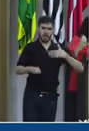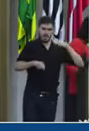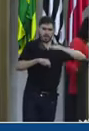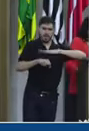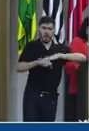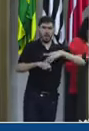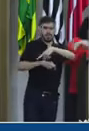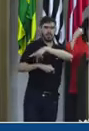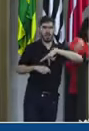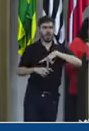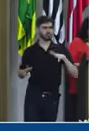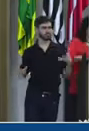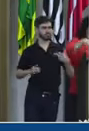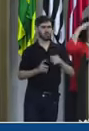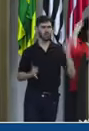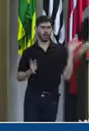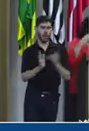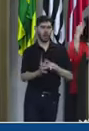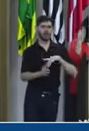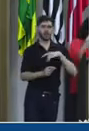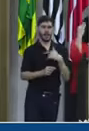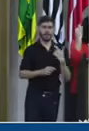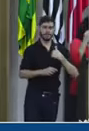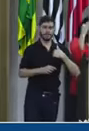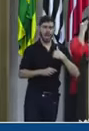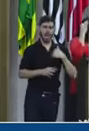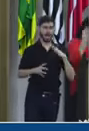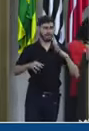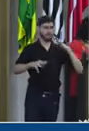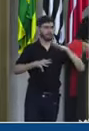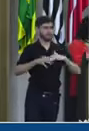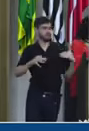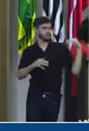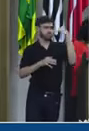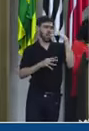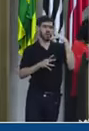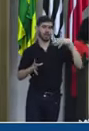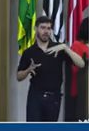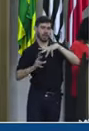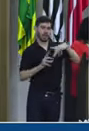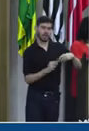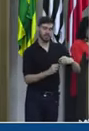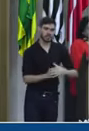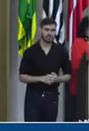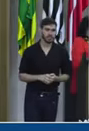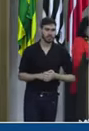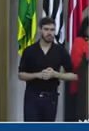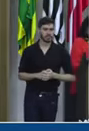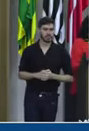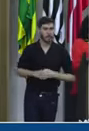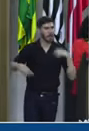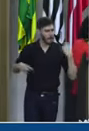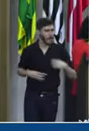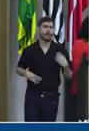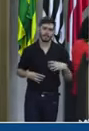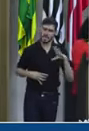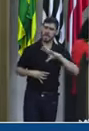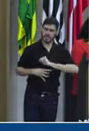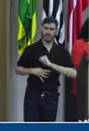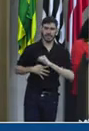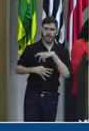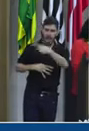é incrível. A minha nação é a mais espetacular nação do mundo. E a gente tem que ter muito amor por essa